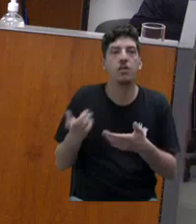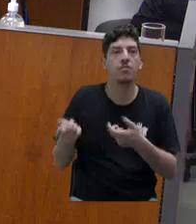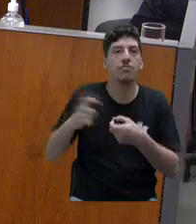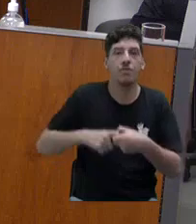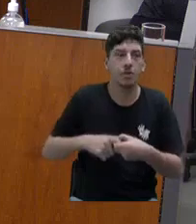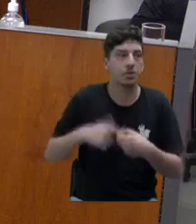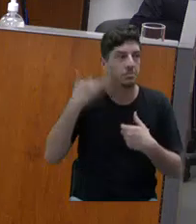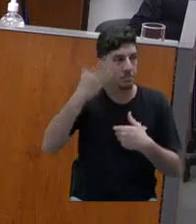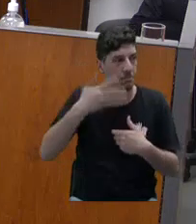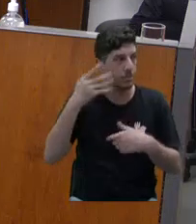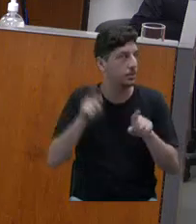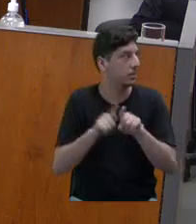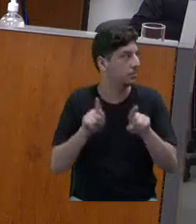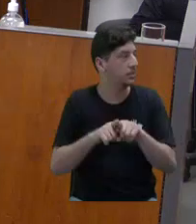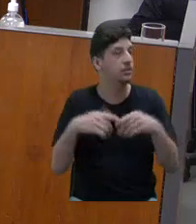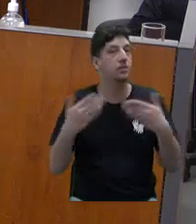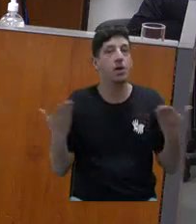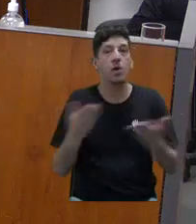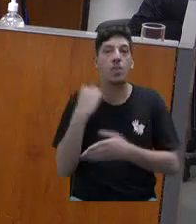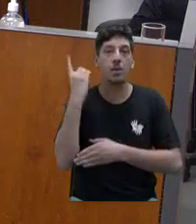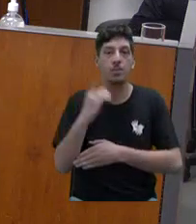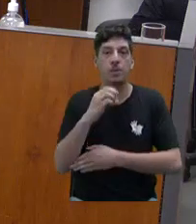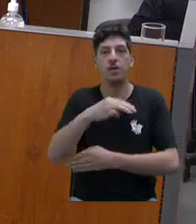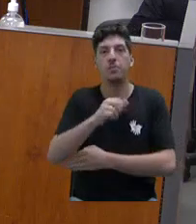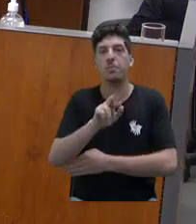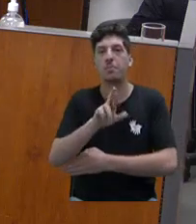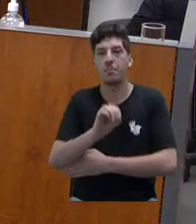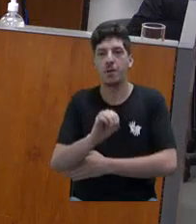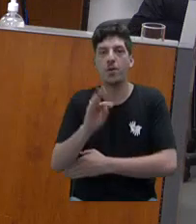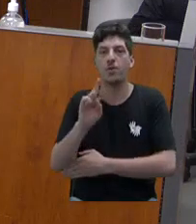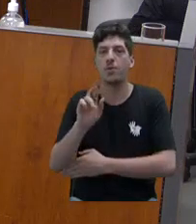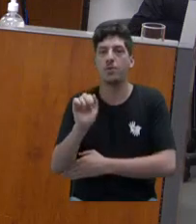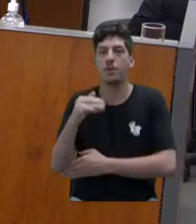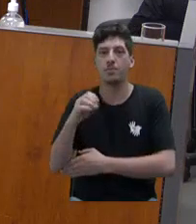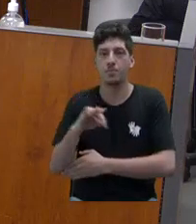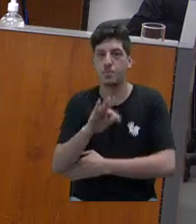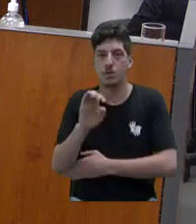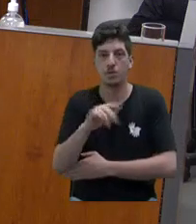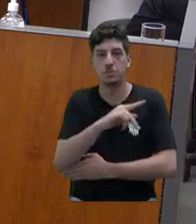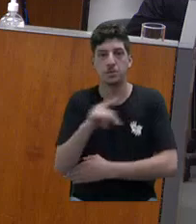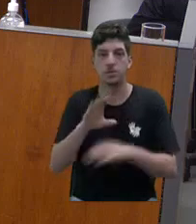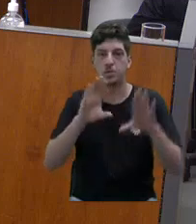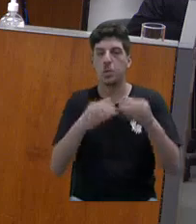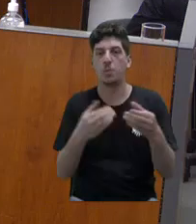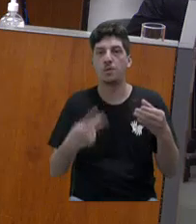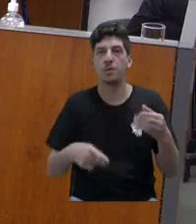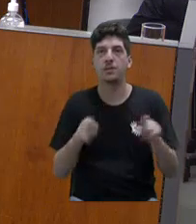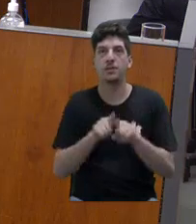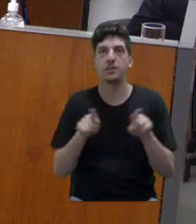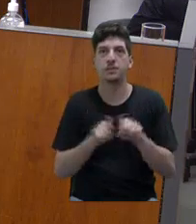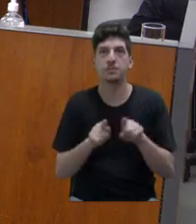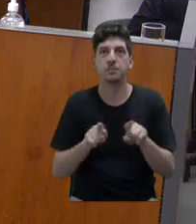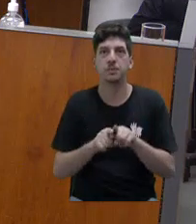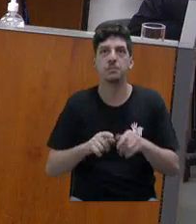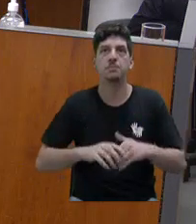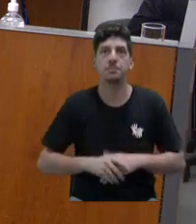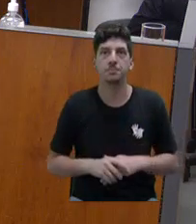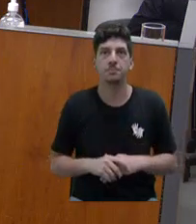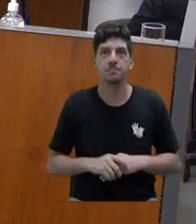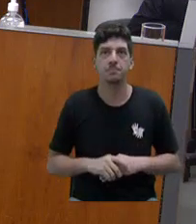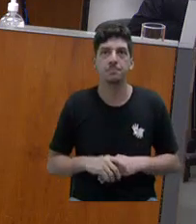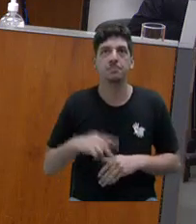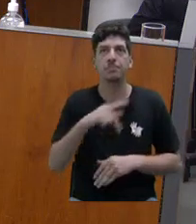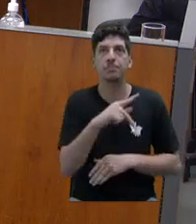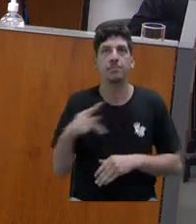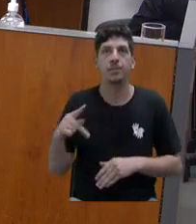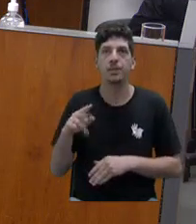a palavra. Então, o deputado Mauro Tramonte, que é o presidente da comissão aqui também, que recepciona. Presidente